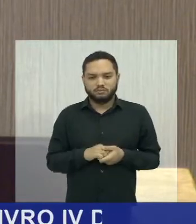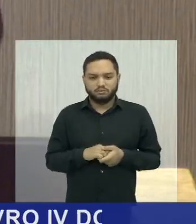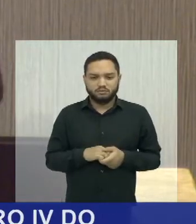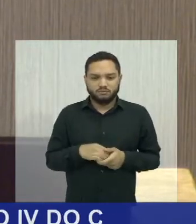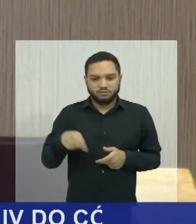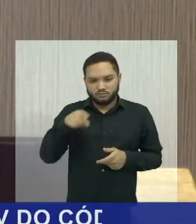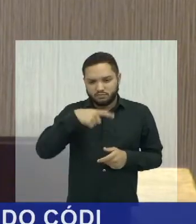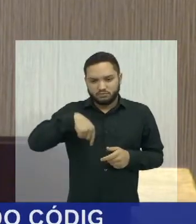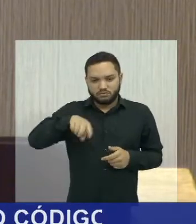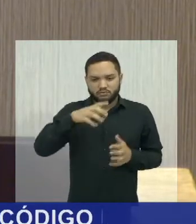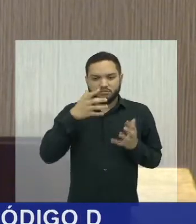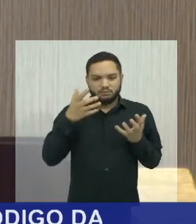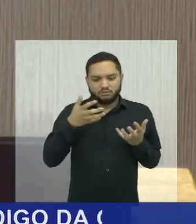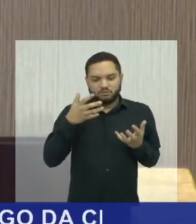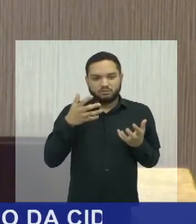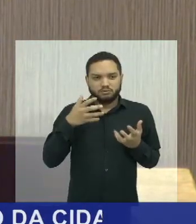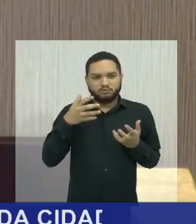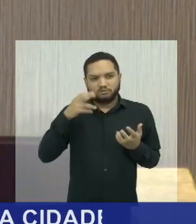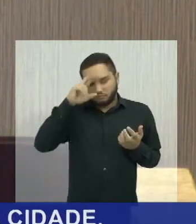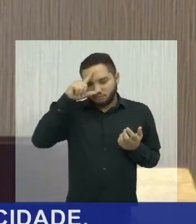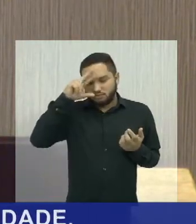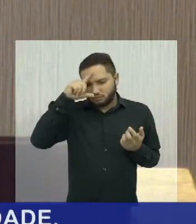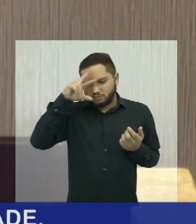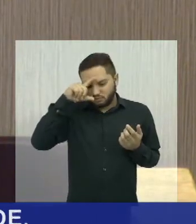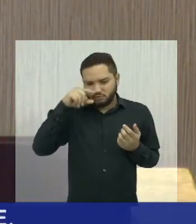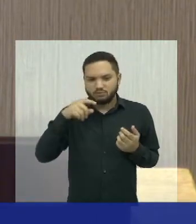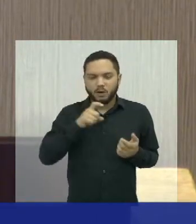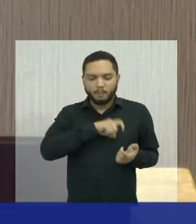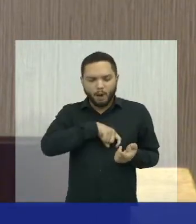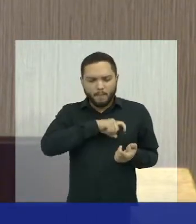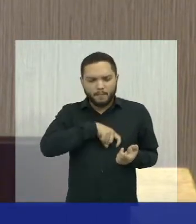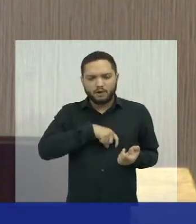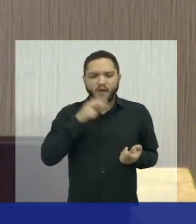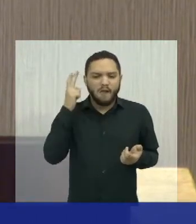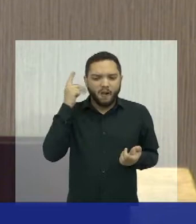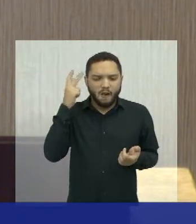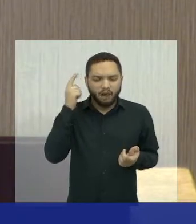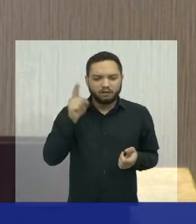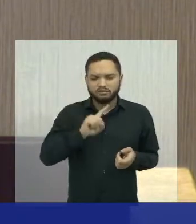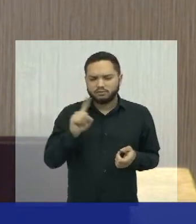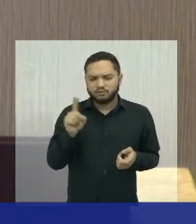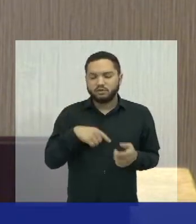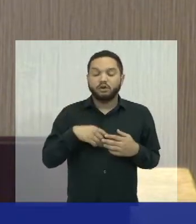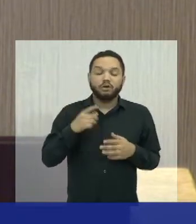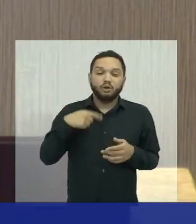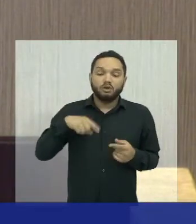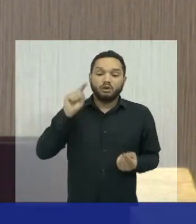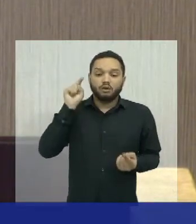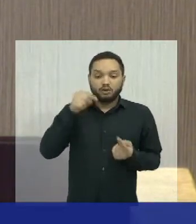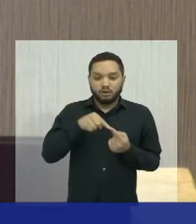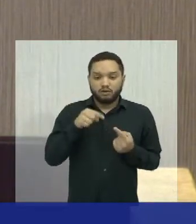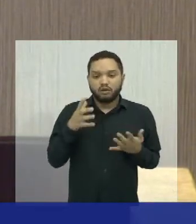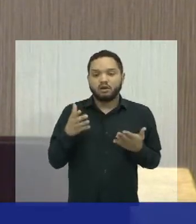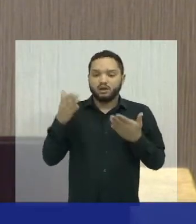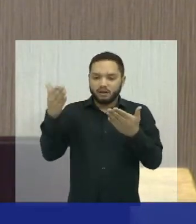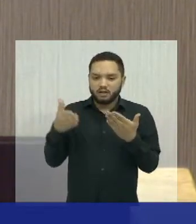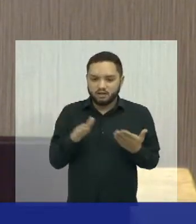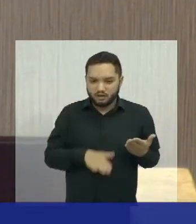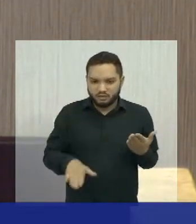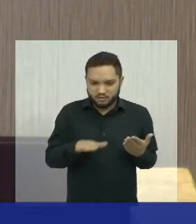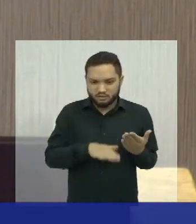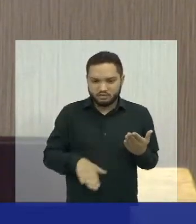nós queremos fazer essas coisas, não. Porque o nosso principal objetivo é receber as